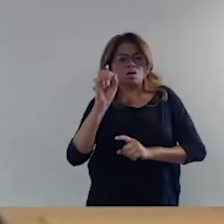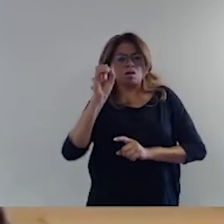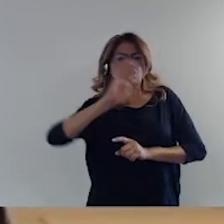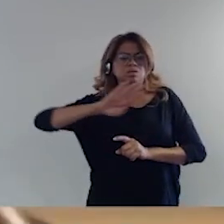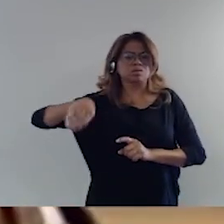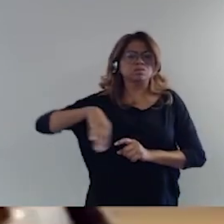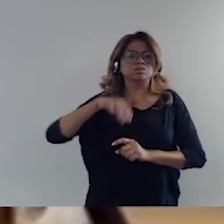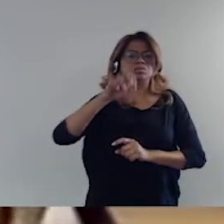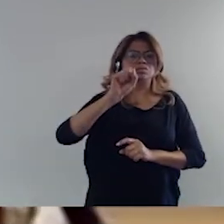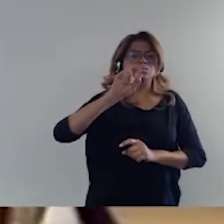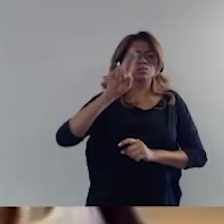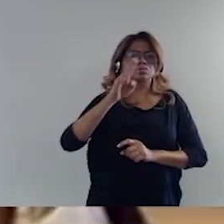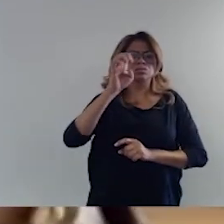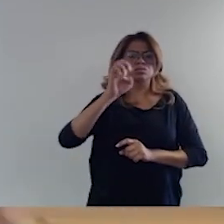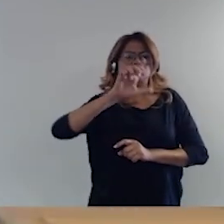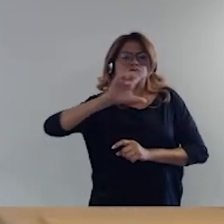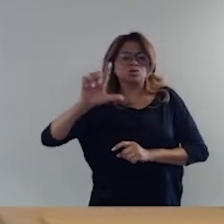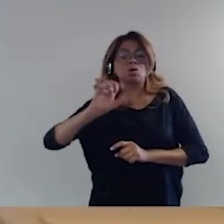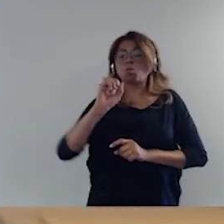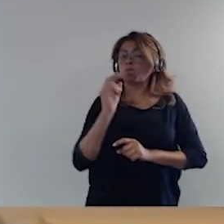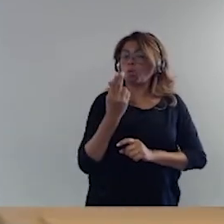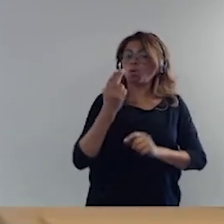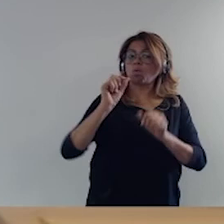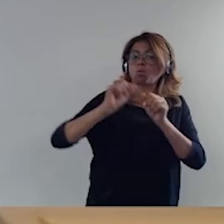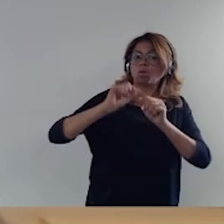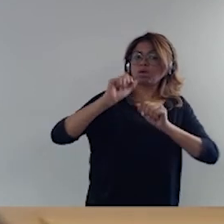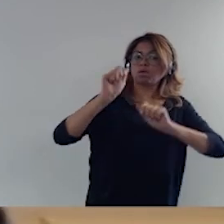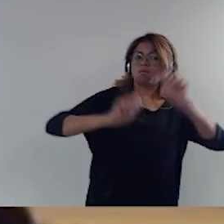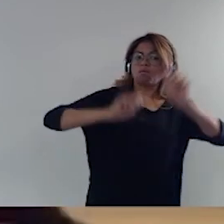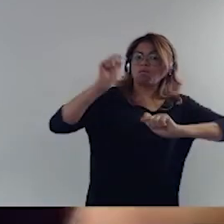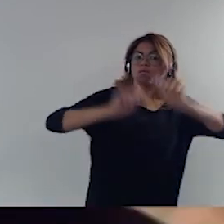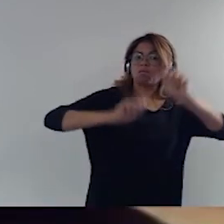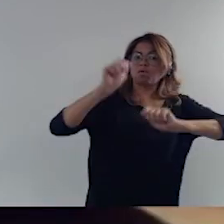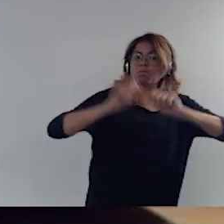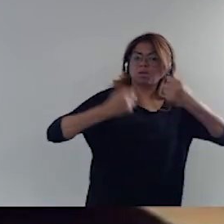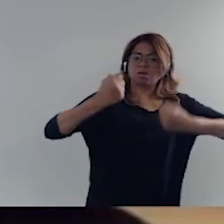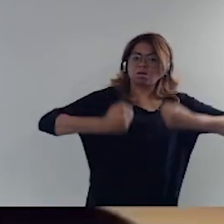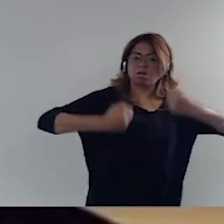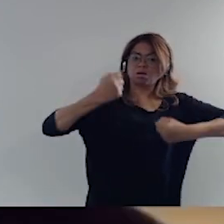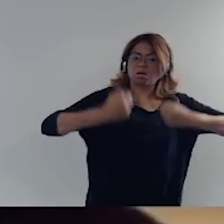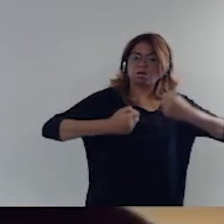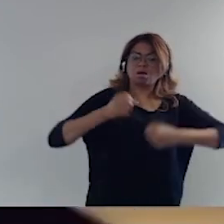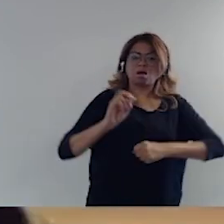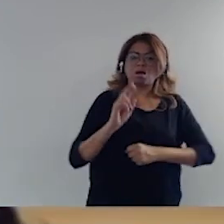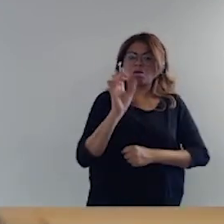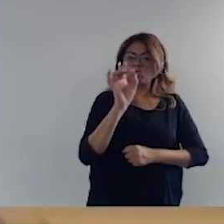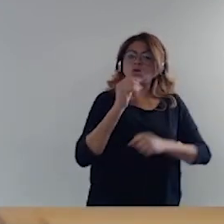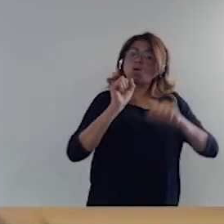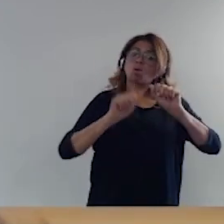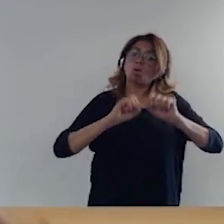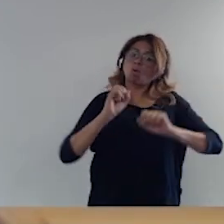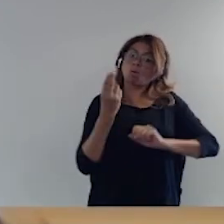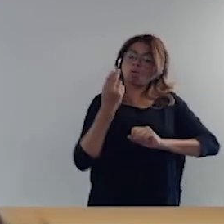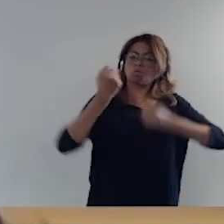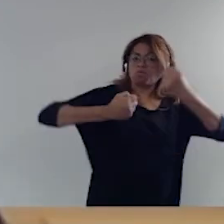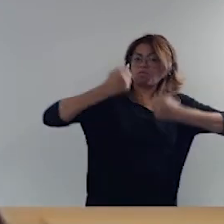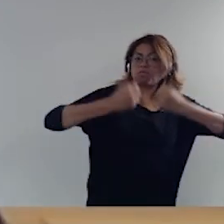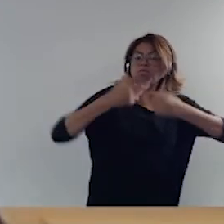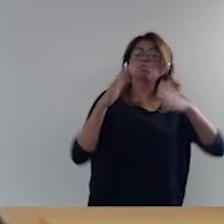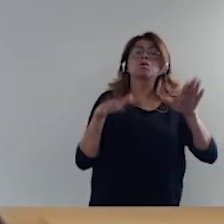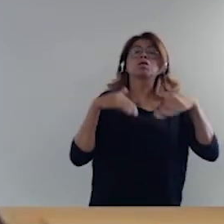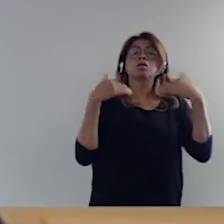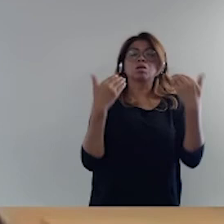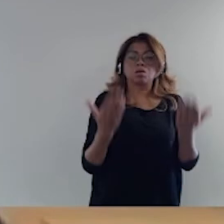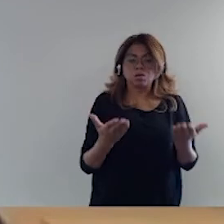fabricam automóveis, como a General Motors e a Ford. Já não são mais as que fabricam equipamentos e utilidades, como